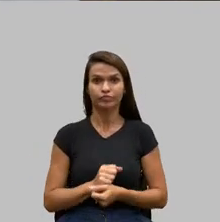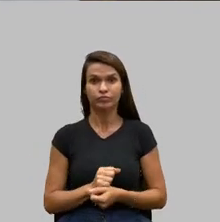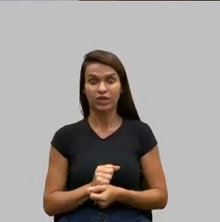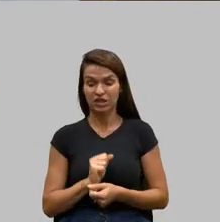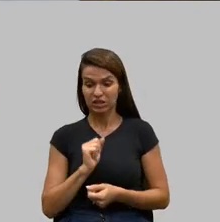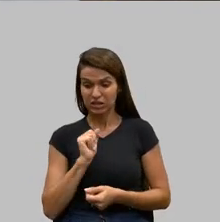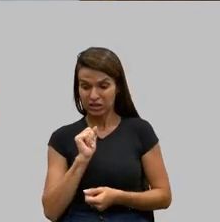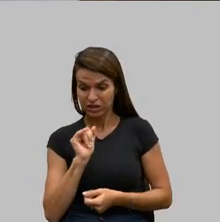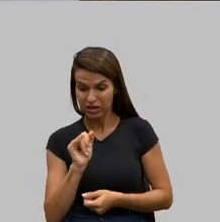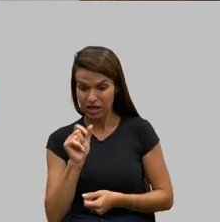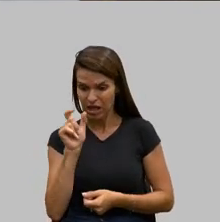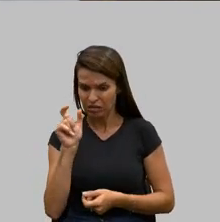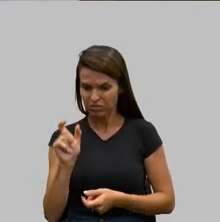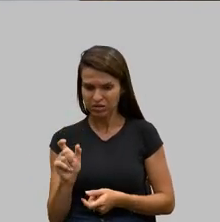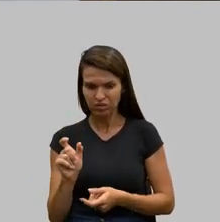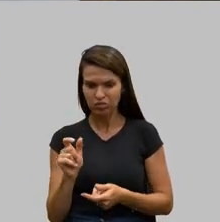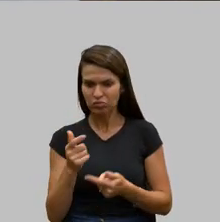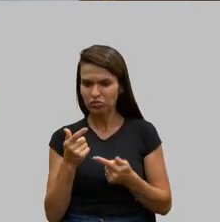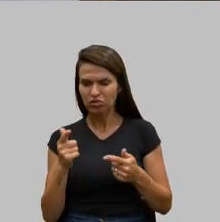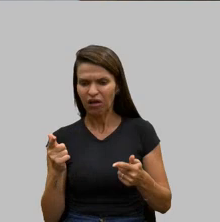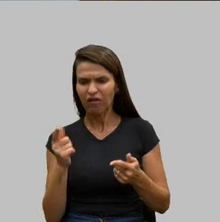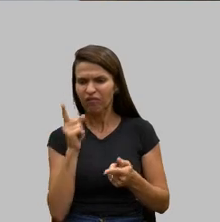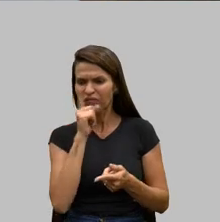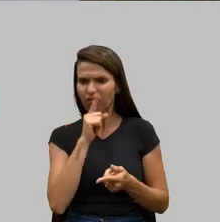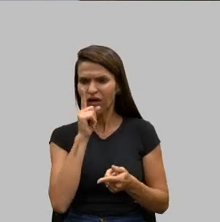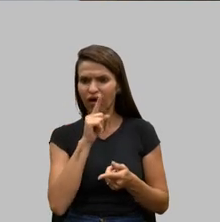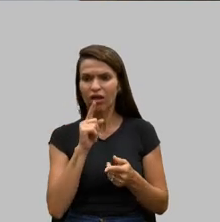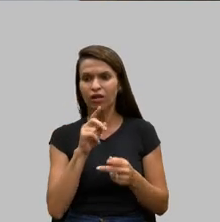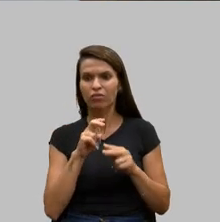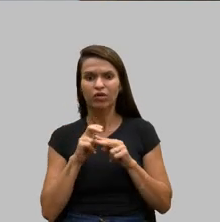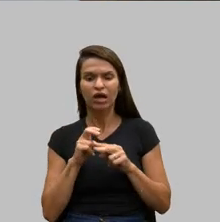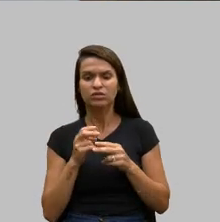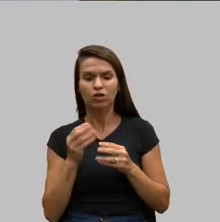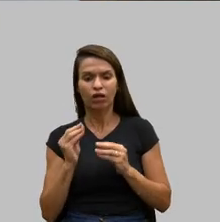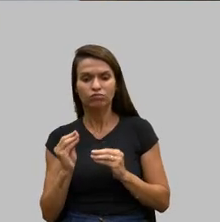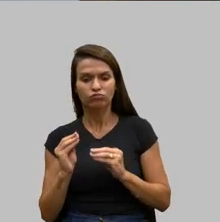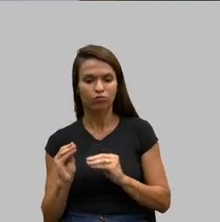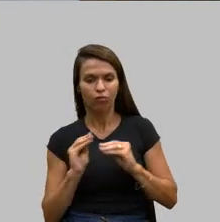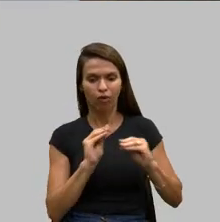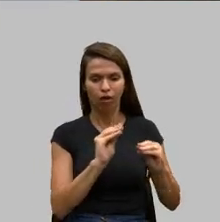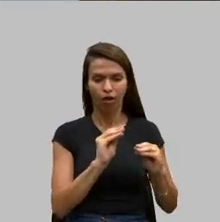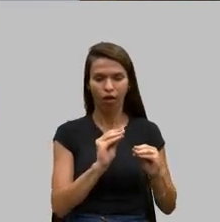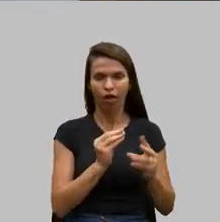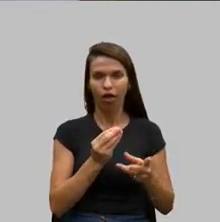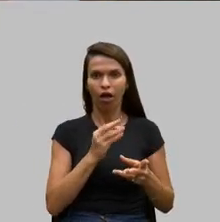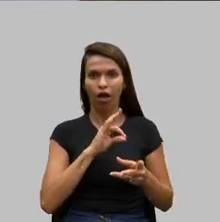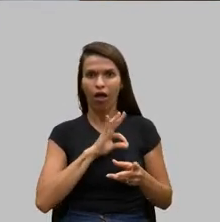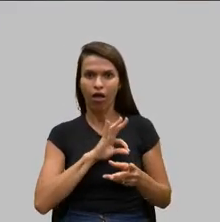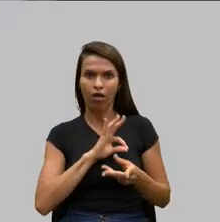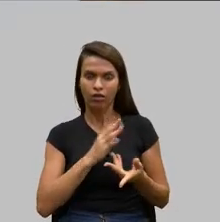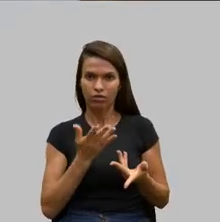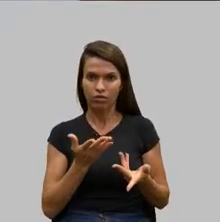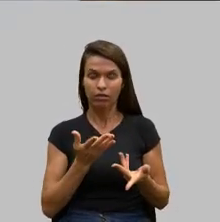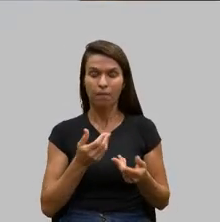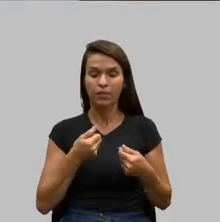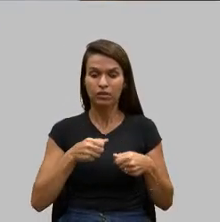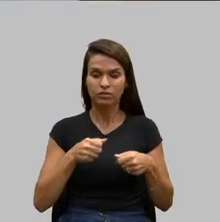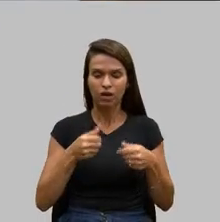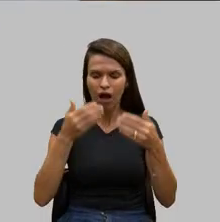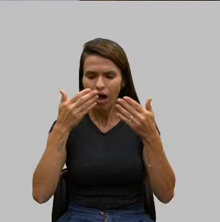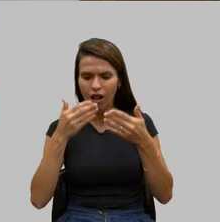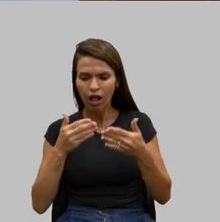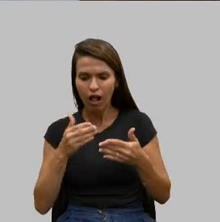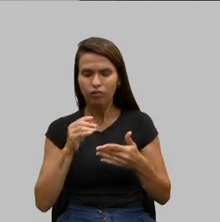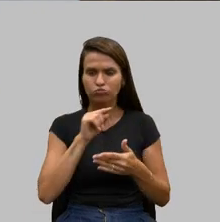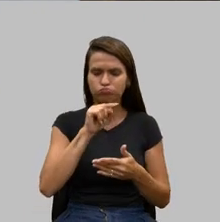tiver deficitária é porque não tá transferindo renda e tem que olhar o conjunto de contas como um todo então eu